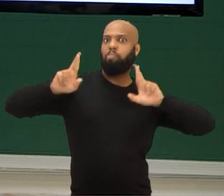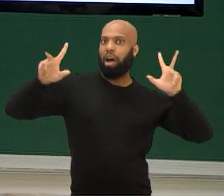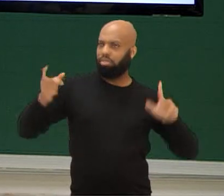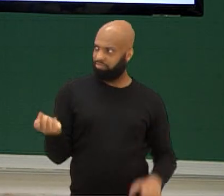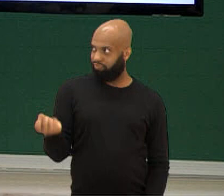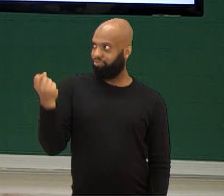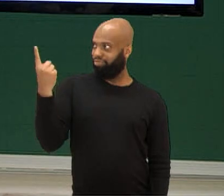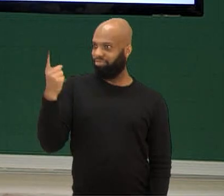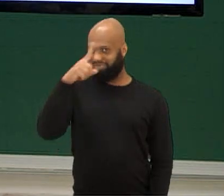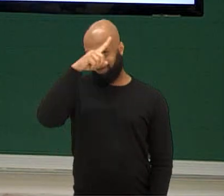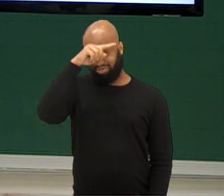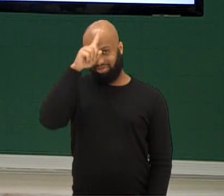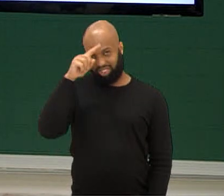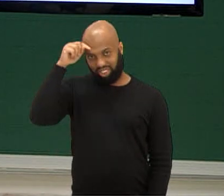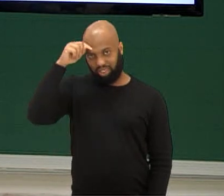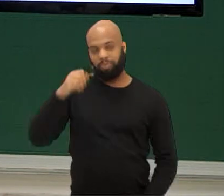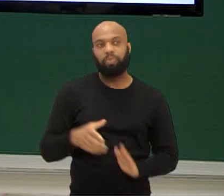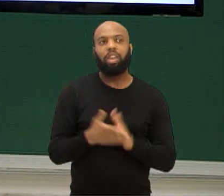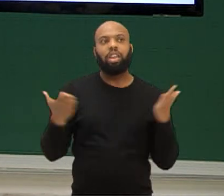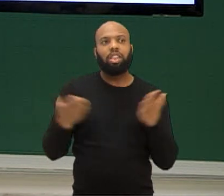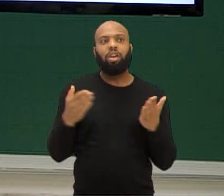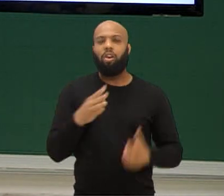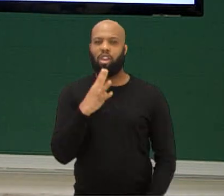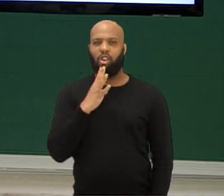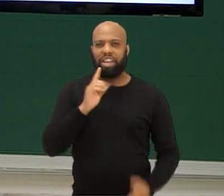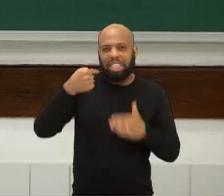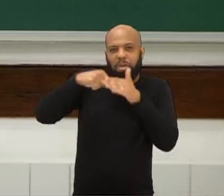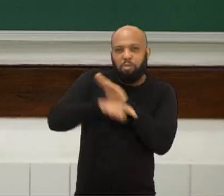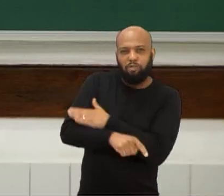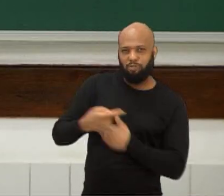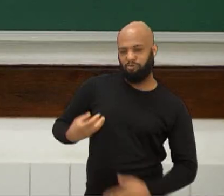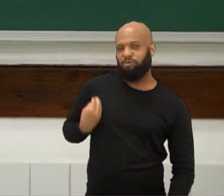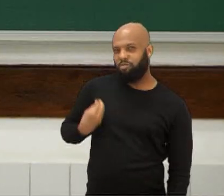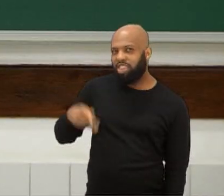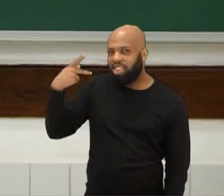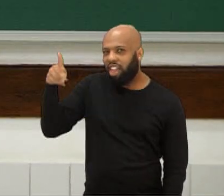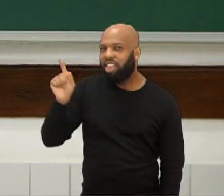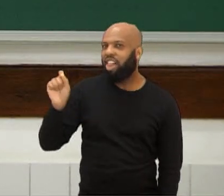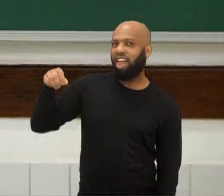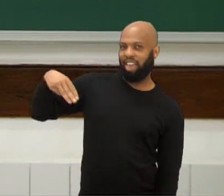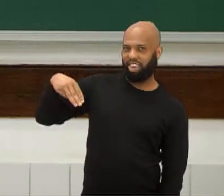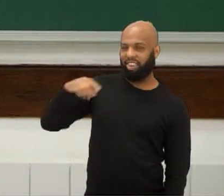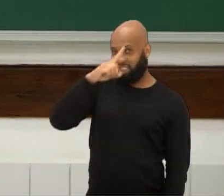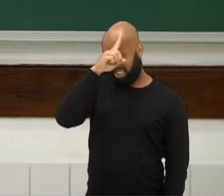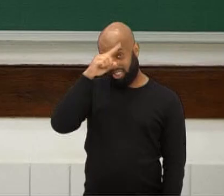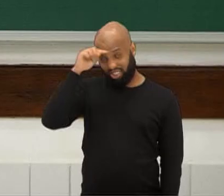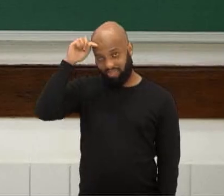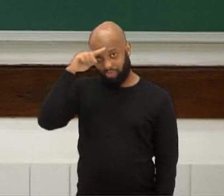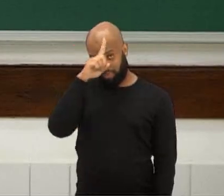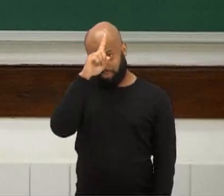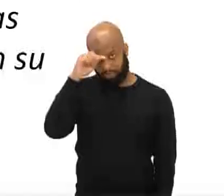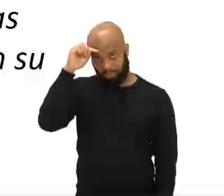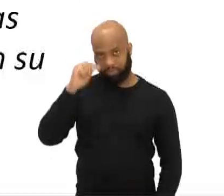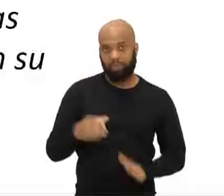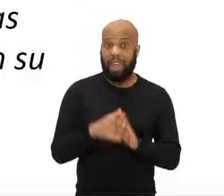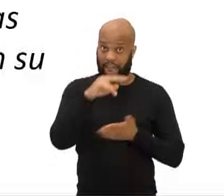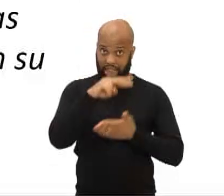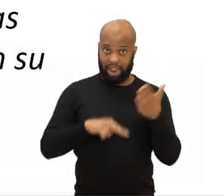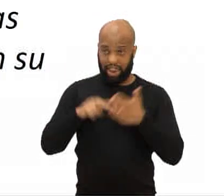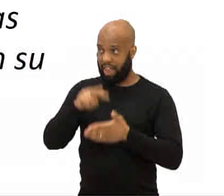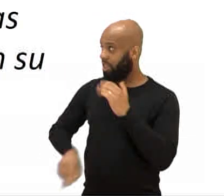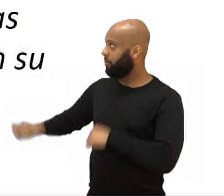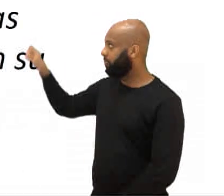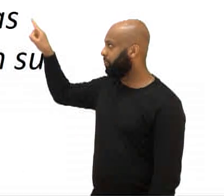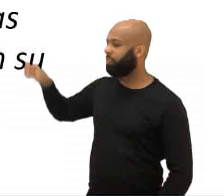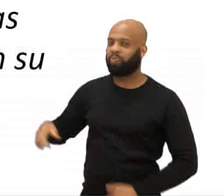da Frida. Vamos a conhecê-la um pouco mais, então, vamos conhecer um pouquinho mais dessa pintora? Então, vamos. Quem